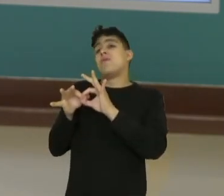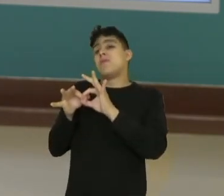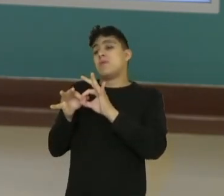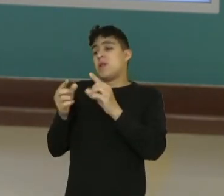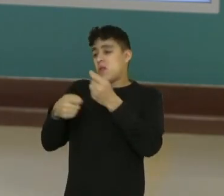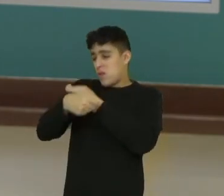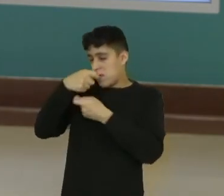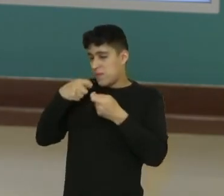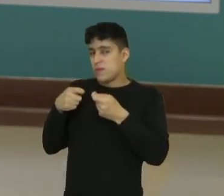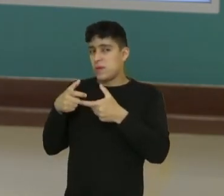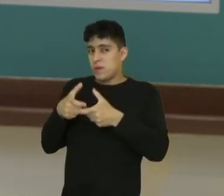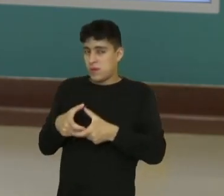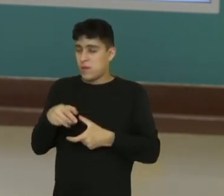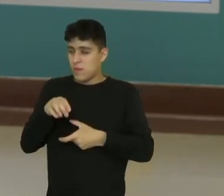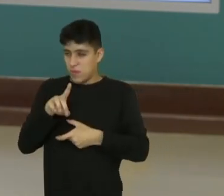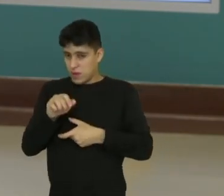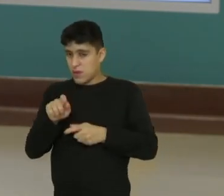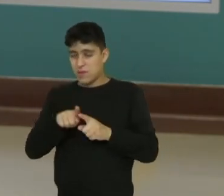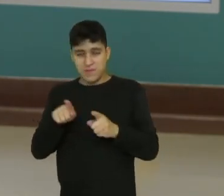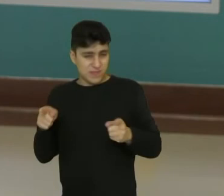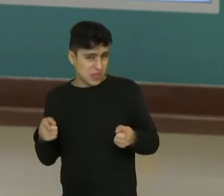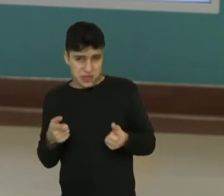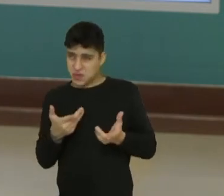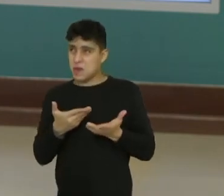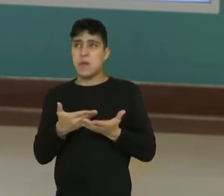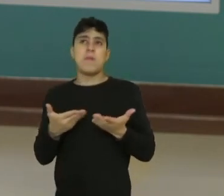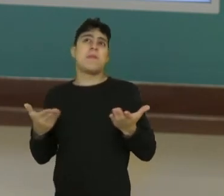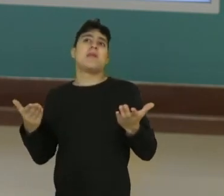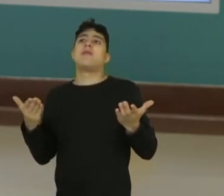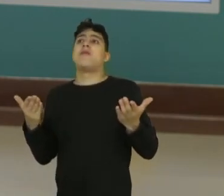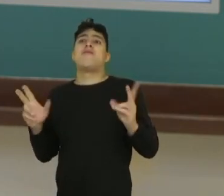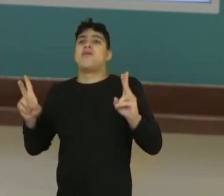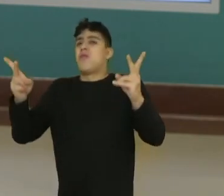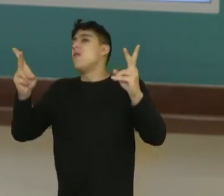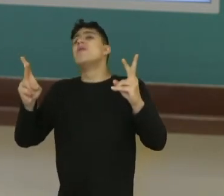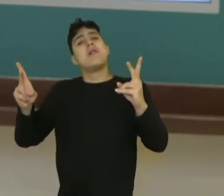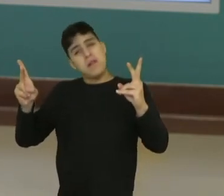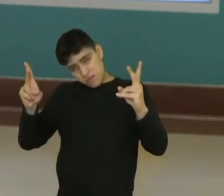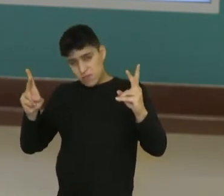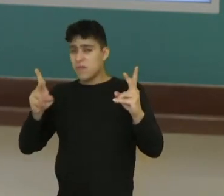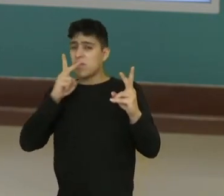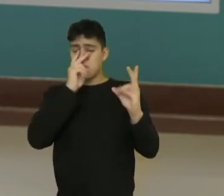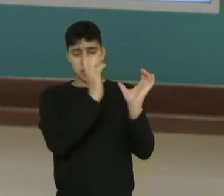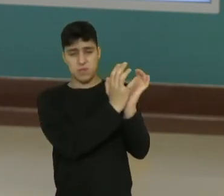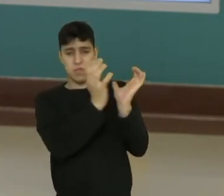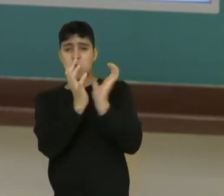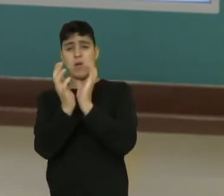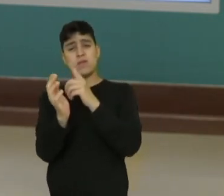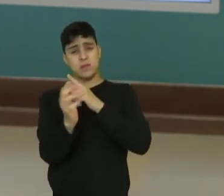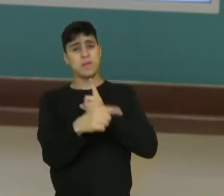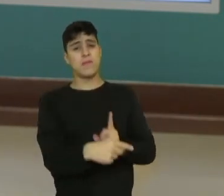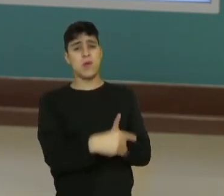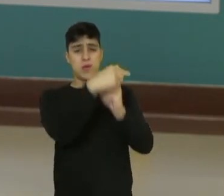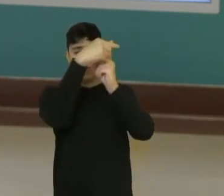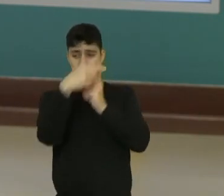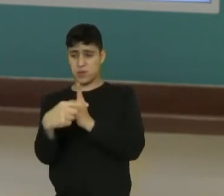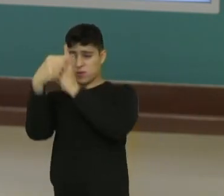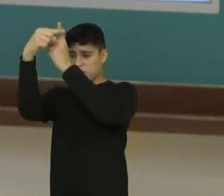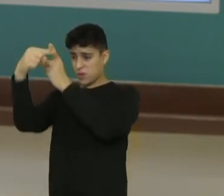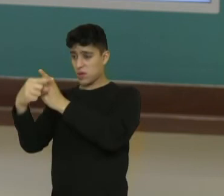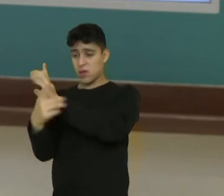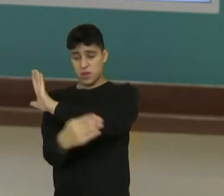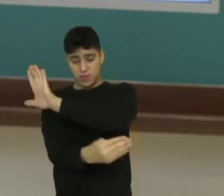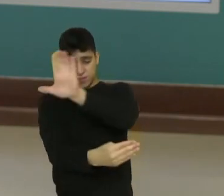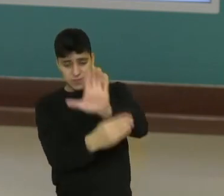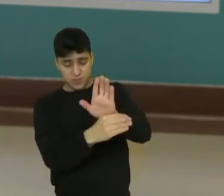mas não se perdeu o brilho de todas as concretizações e todos os blocos econômicos mundiais que favorecem em grande